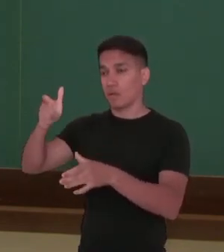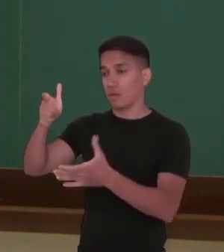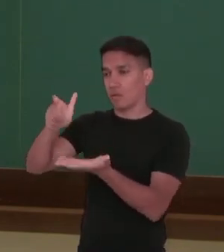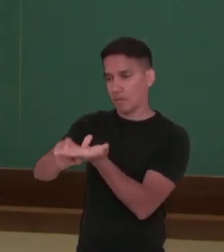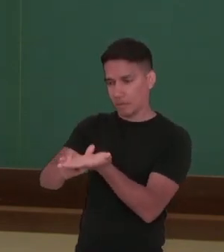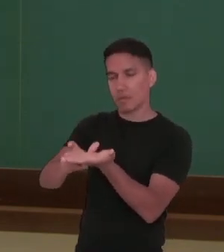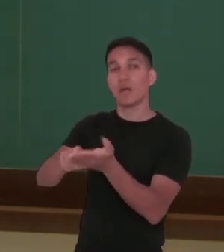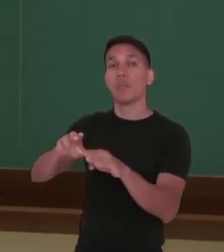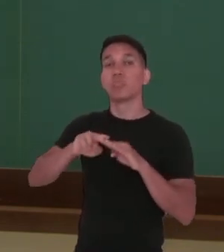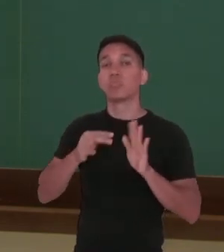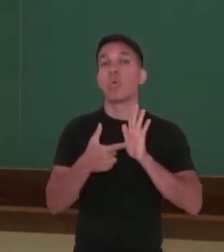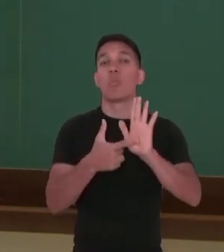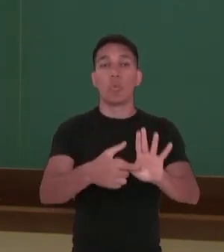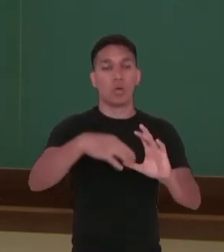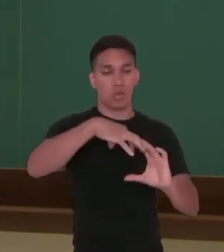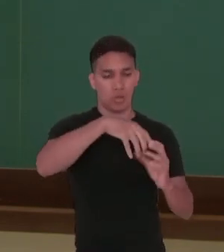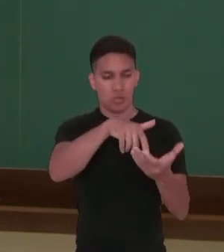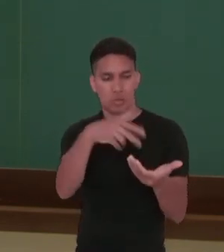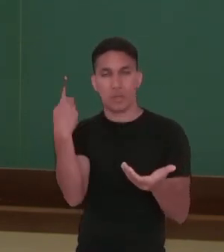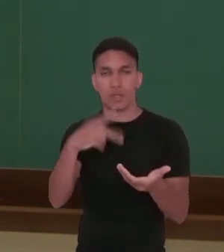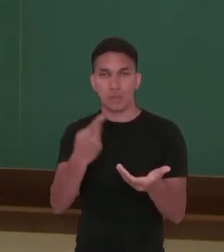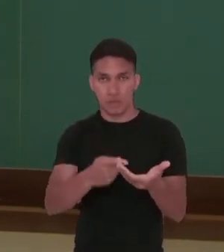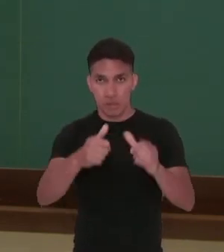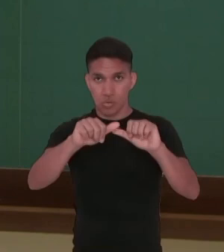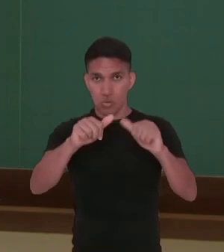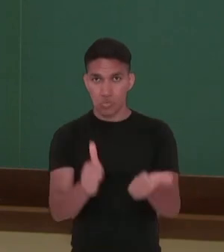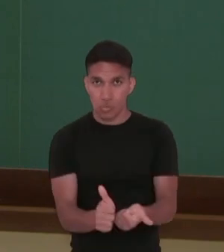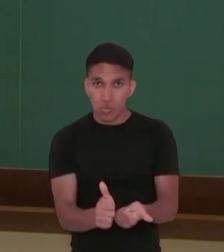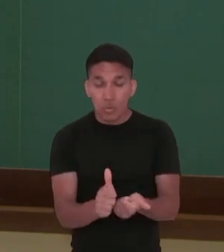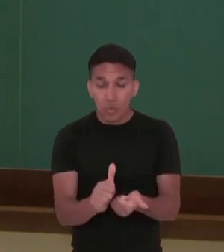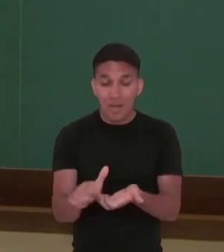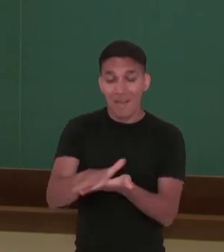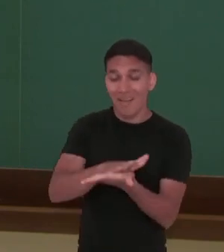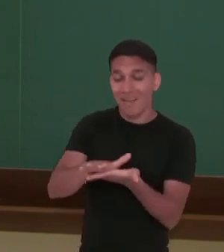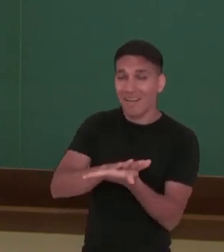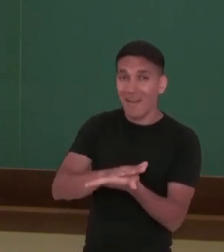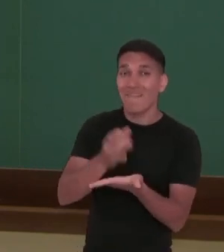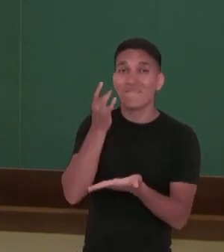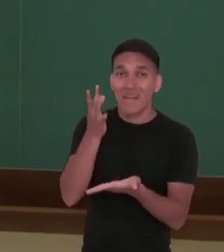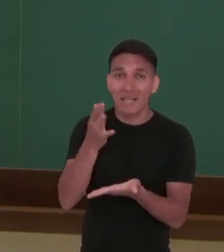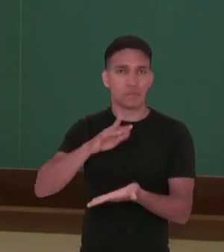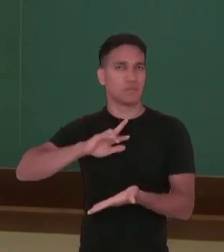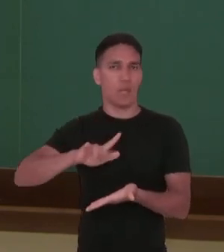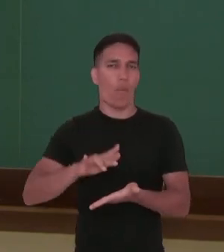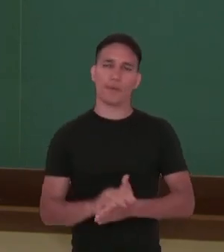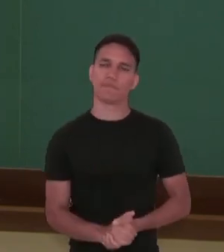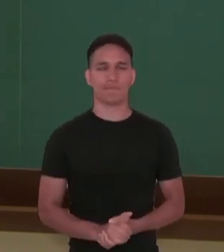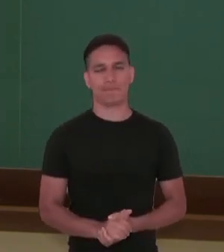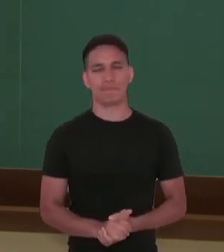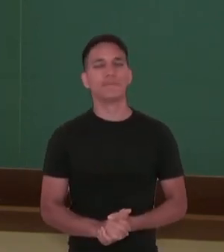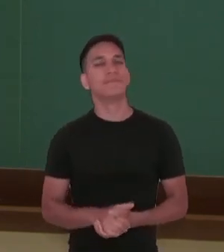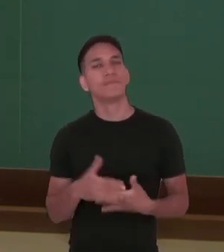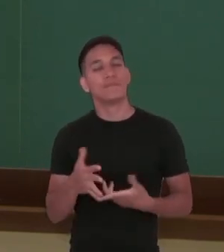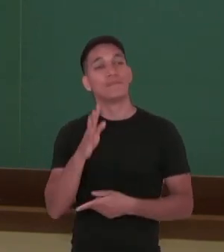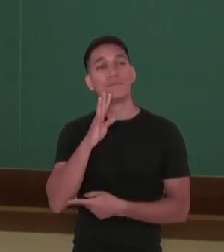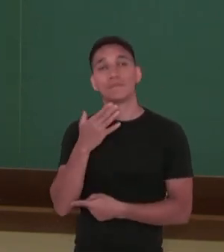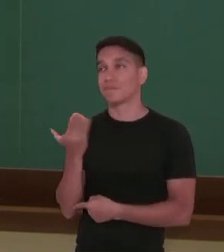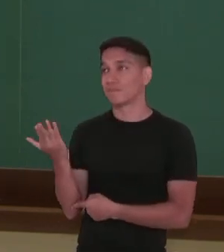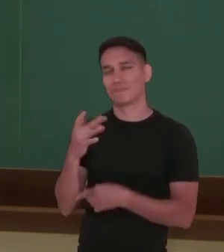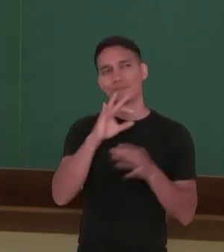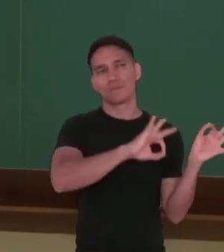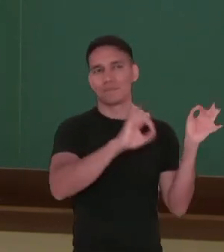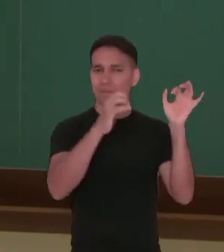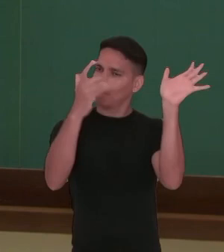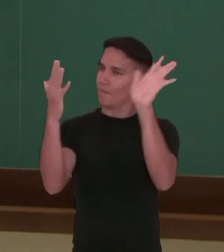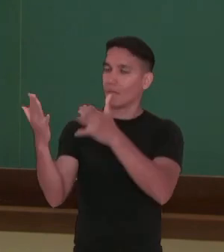a esfericidade do planeta no plano não é coisa fácil, não é verdade? Legal! Bom, nessa aula então